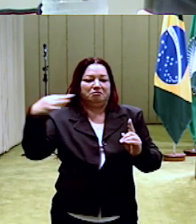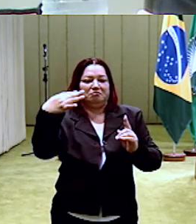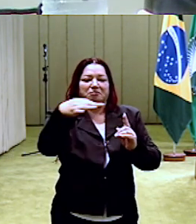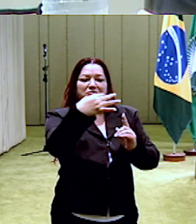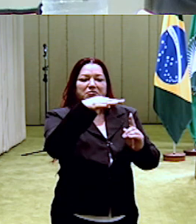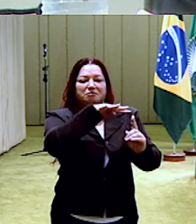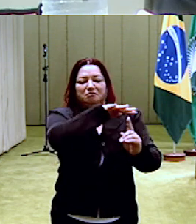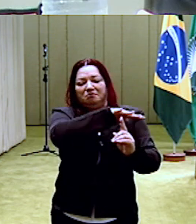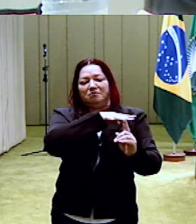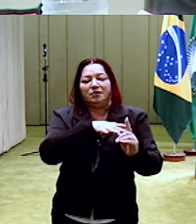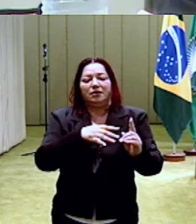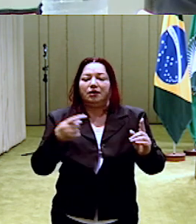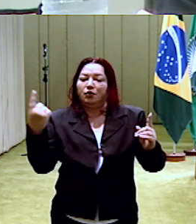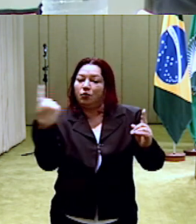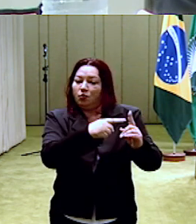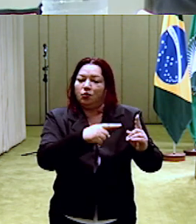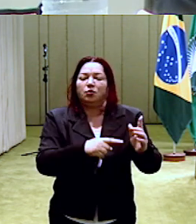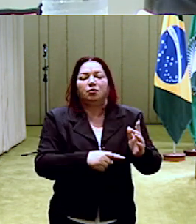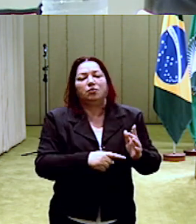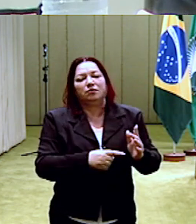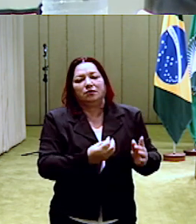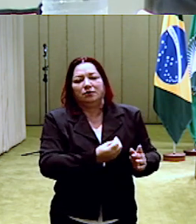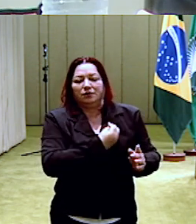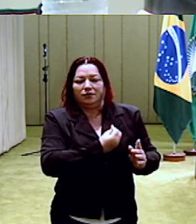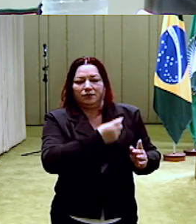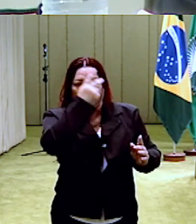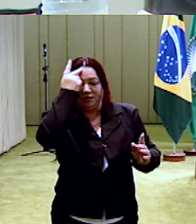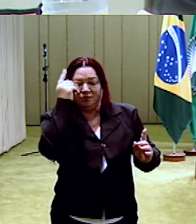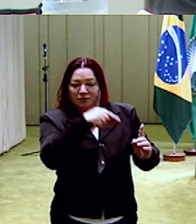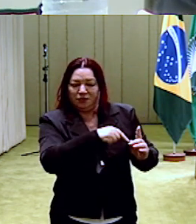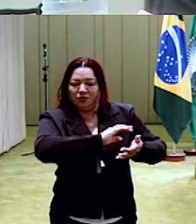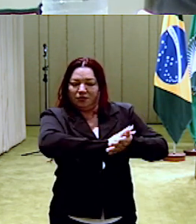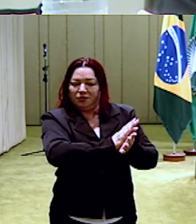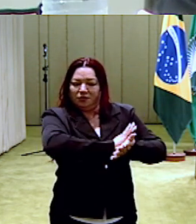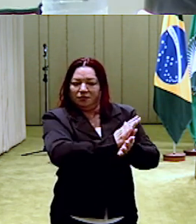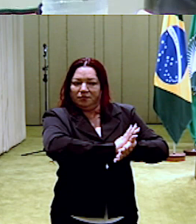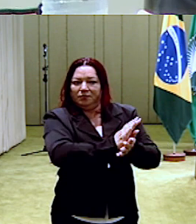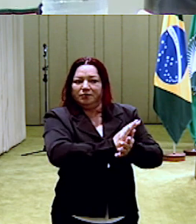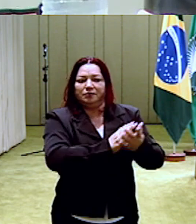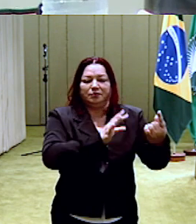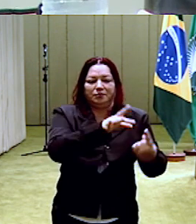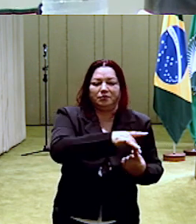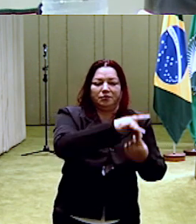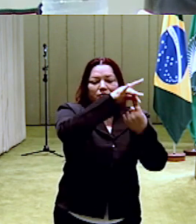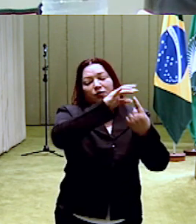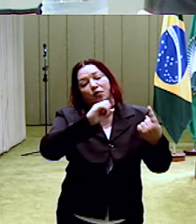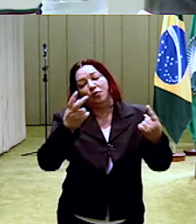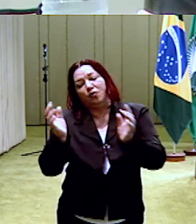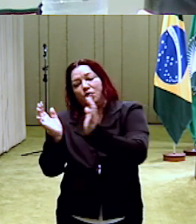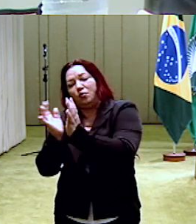visibilidade. E essas violações, que embora decorram diretamente de uma conduta individual ou de um